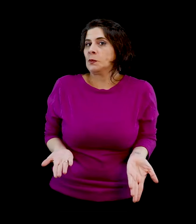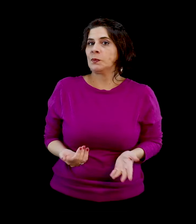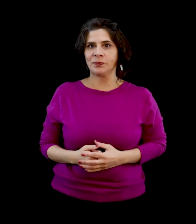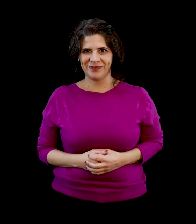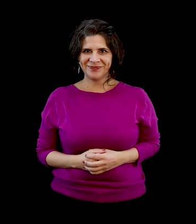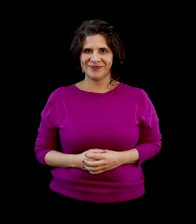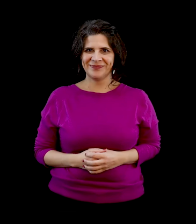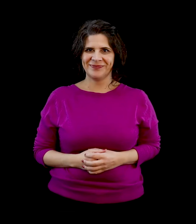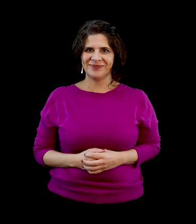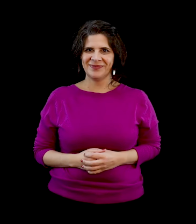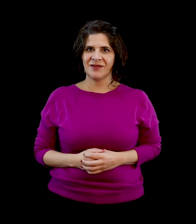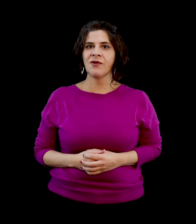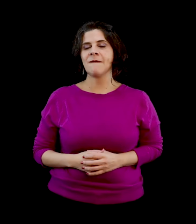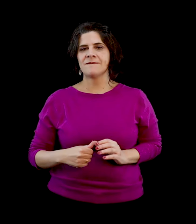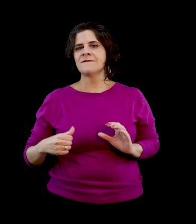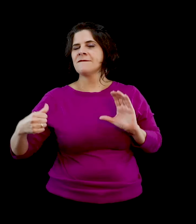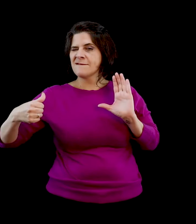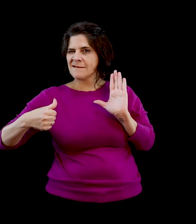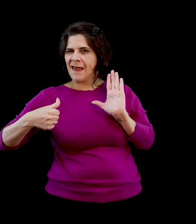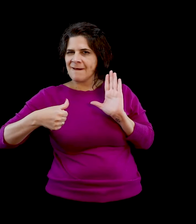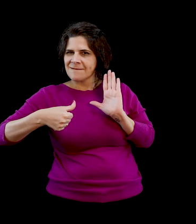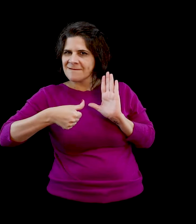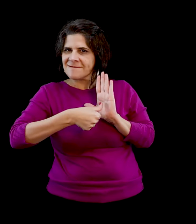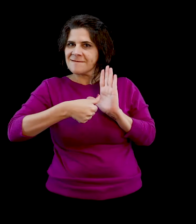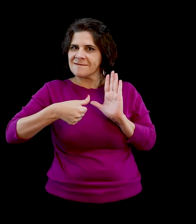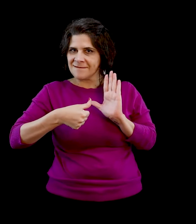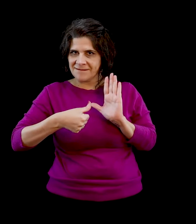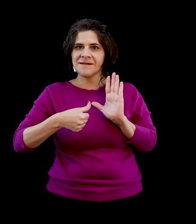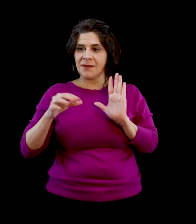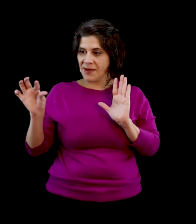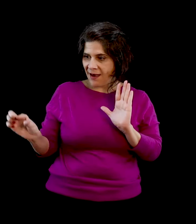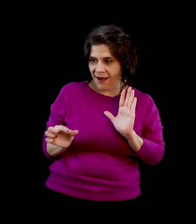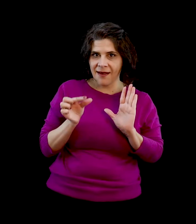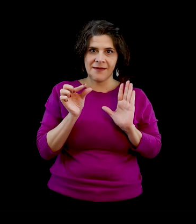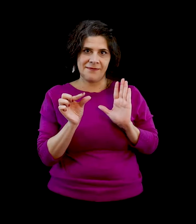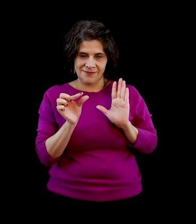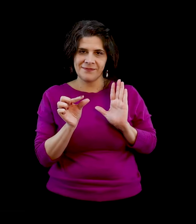Próxima coisa, vou pegar uma tachinha.